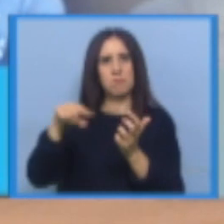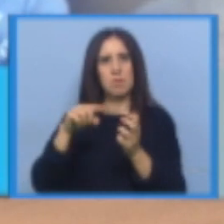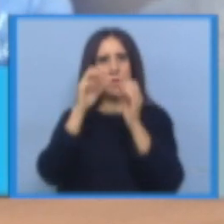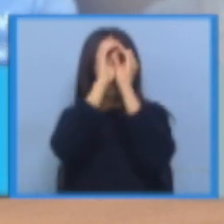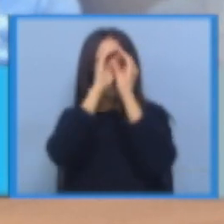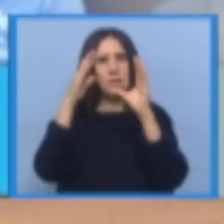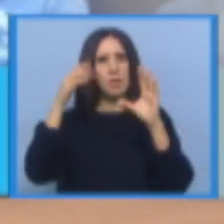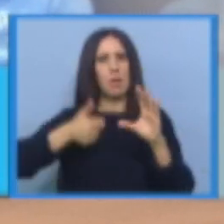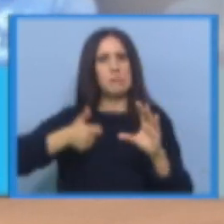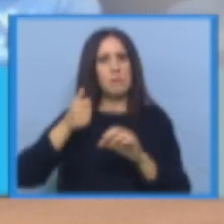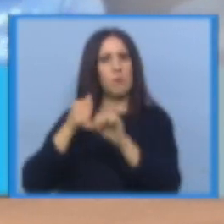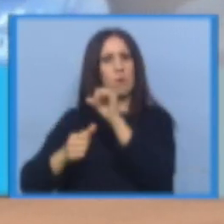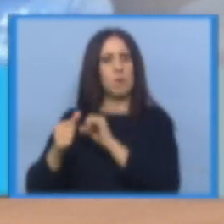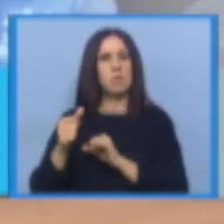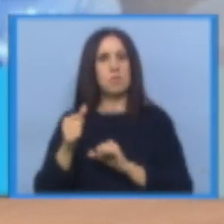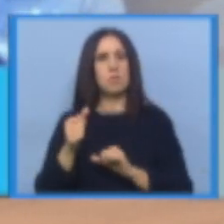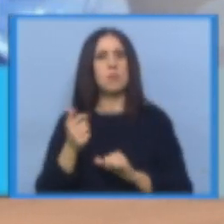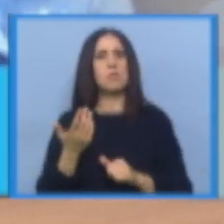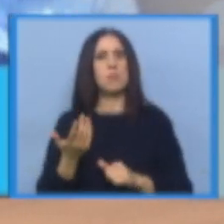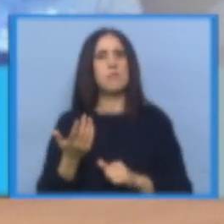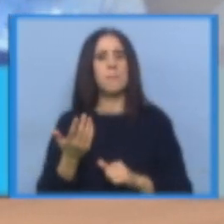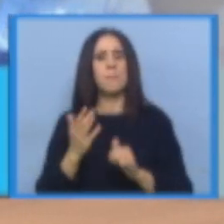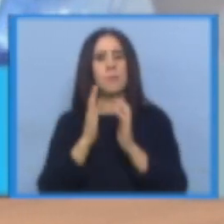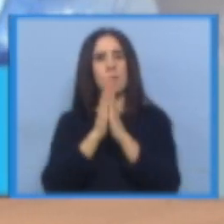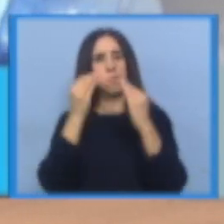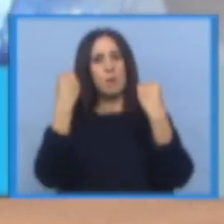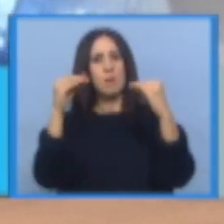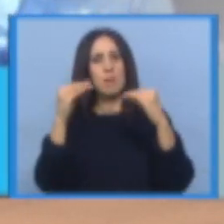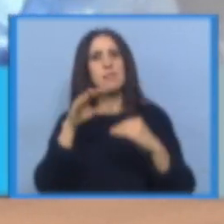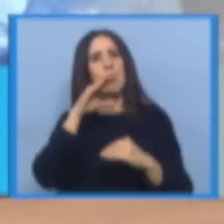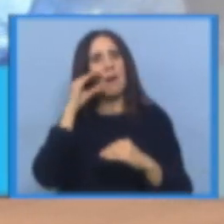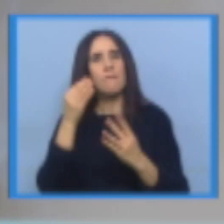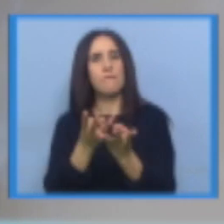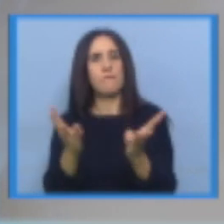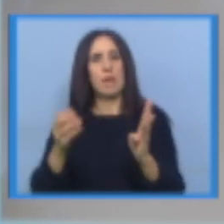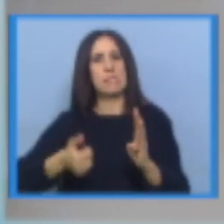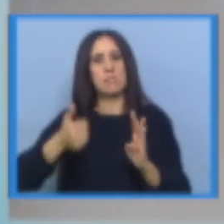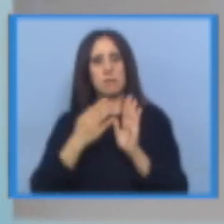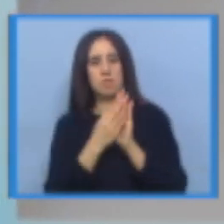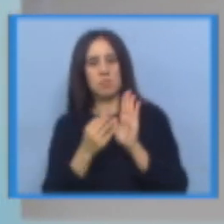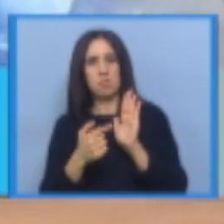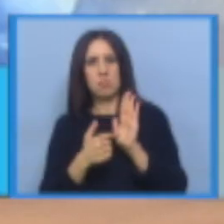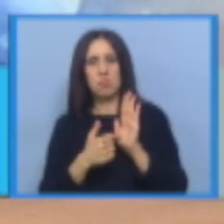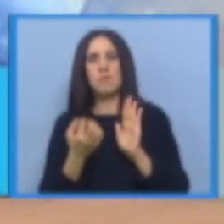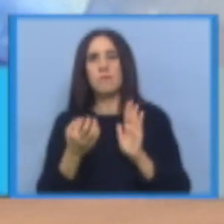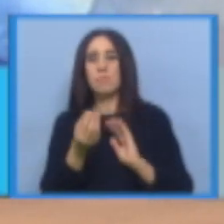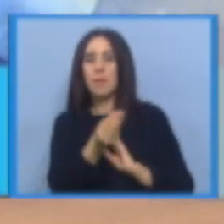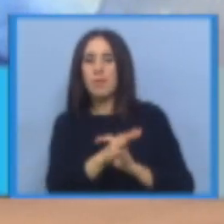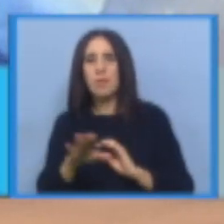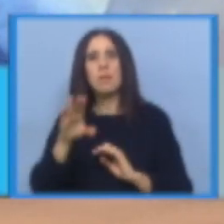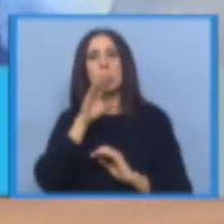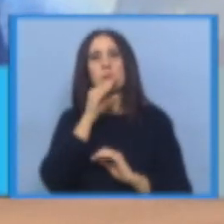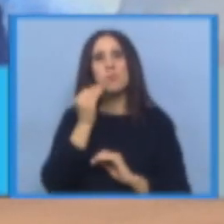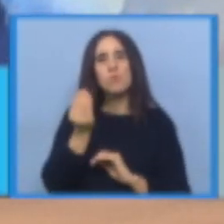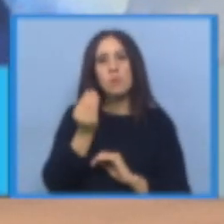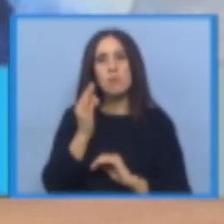ideia absolutamente essencial de que o padrão da catequese é a catequese de adultos. Nesse sentido, é nós também olharmos para as crianças e para os